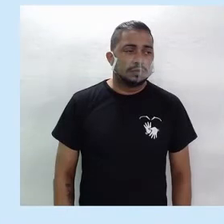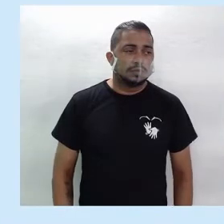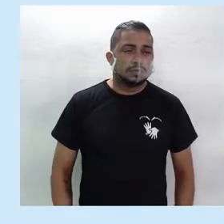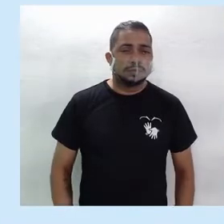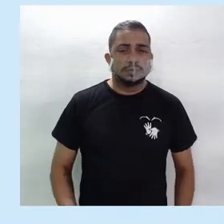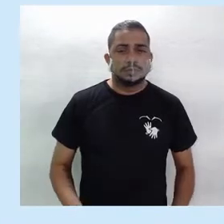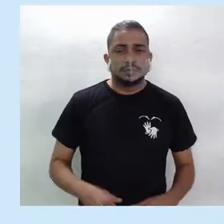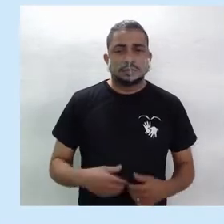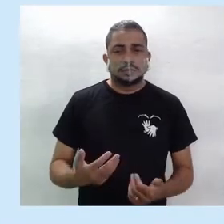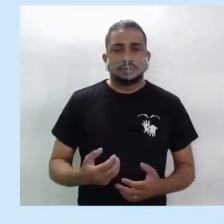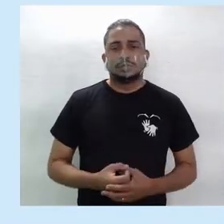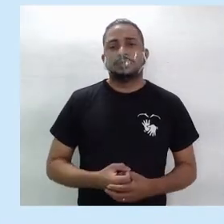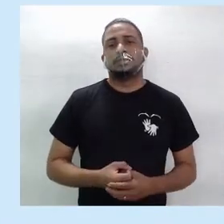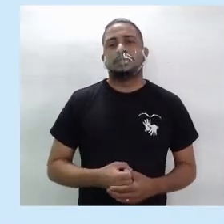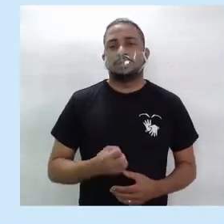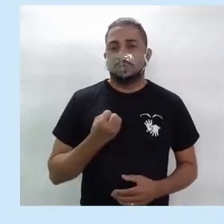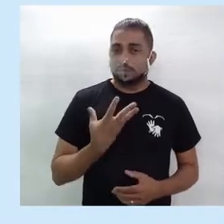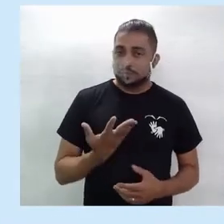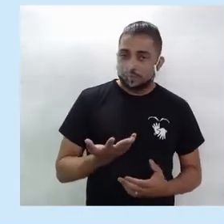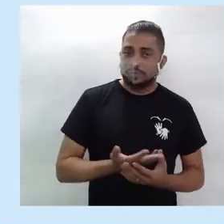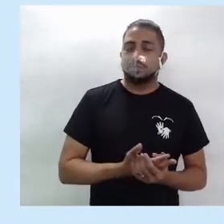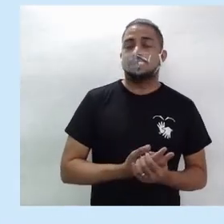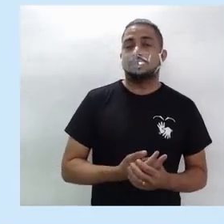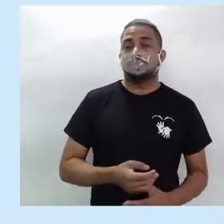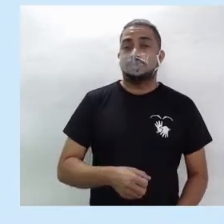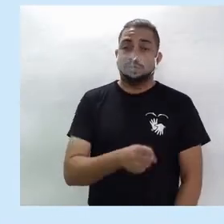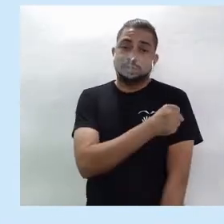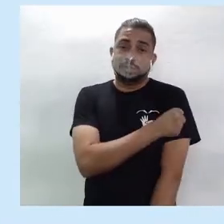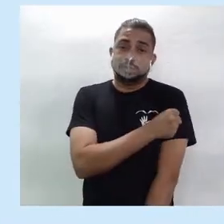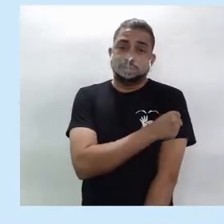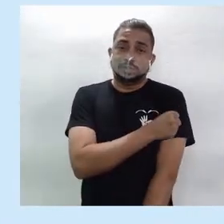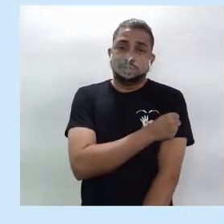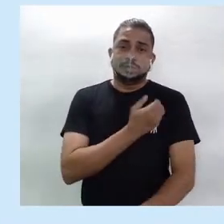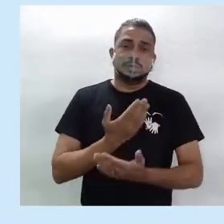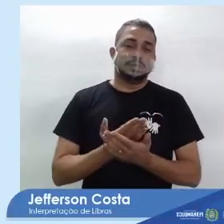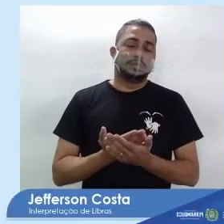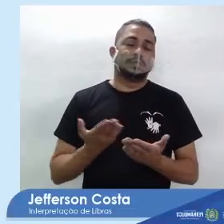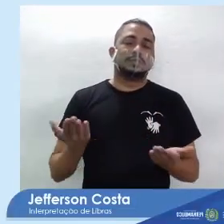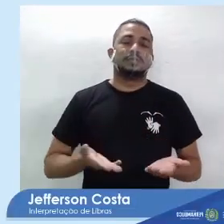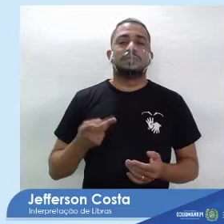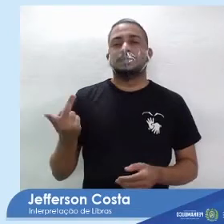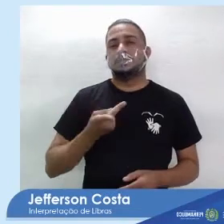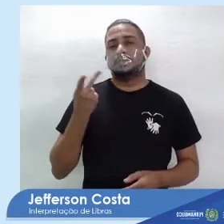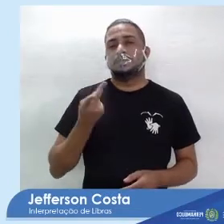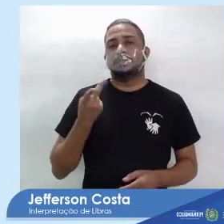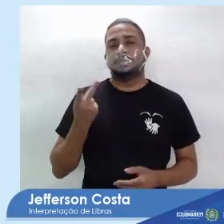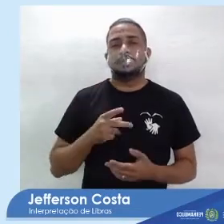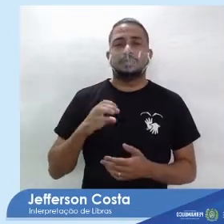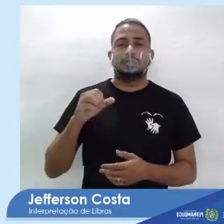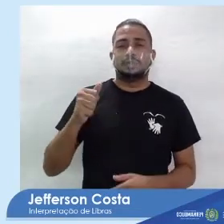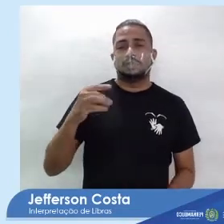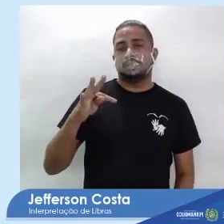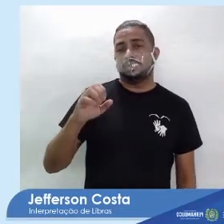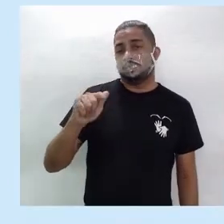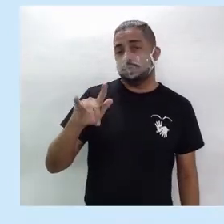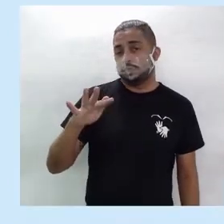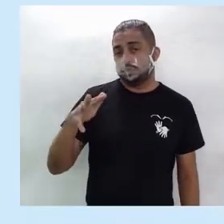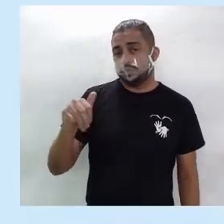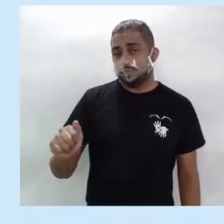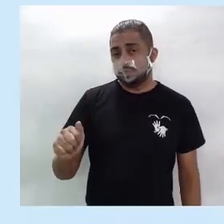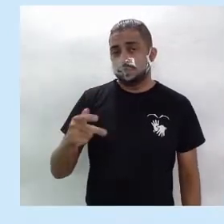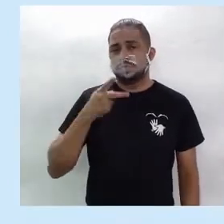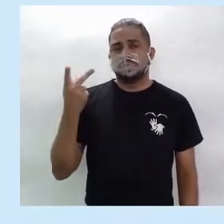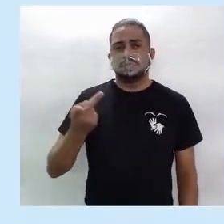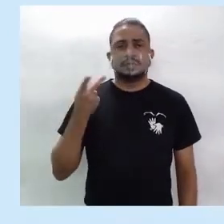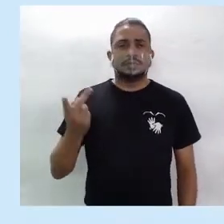Olá, gente, mais uma vez. Olá, oitavo ano. A aula de hoje a gente vai falar um pouquinho sobre cartografia, tá? Dizer para vocês